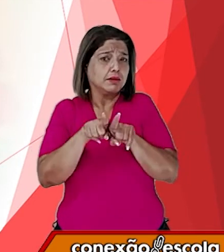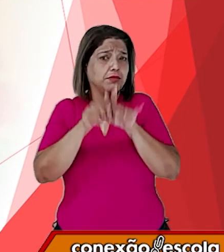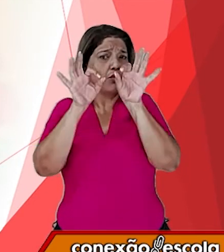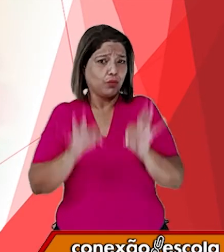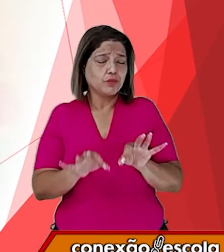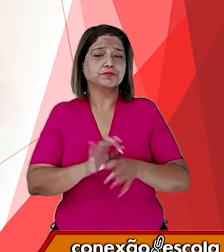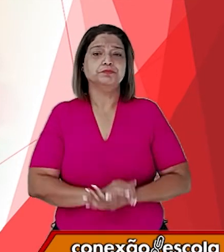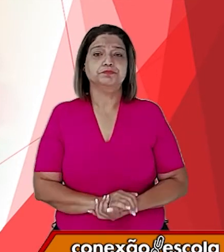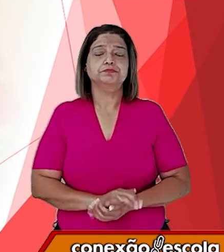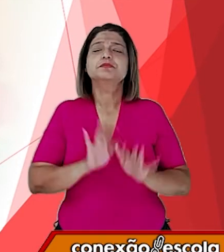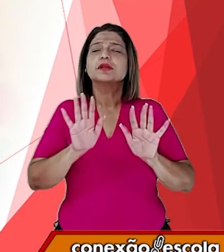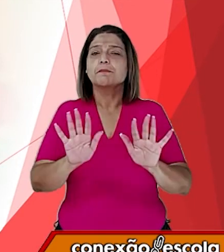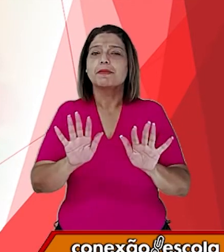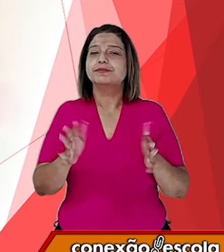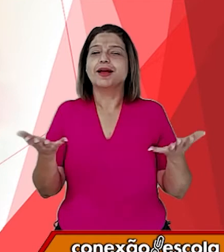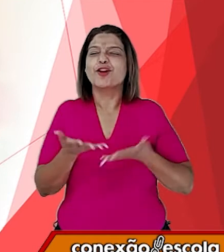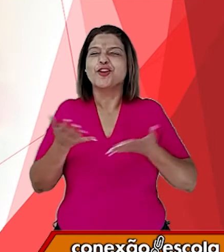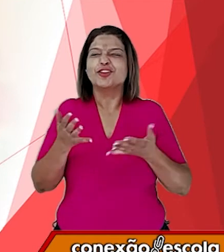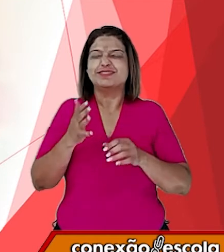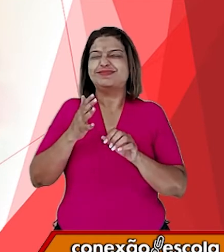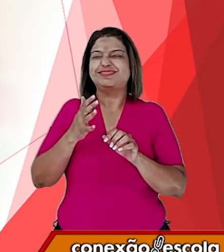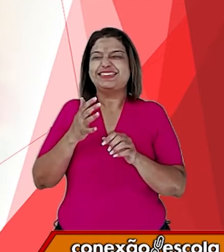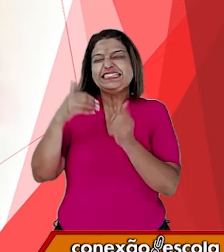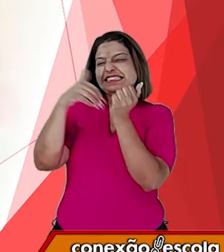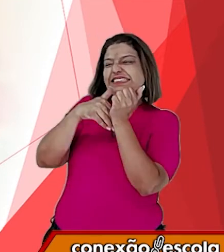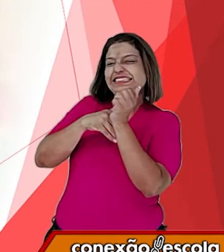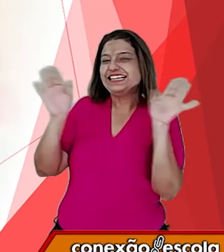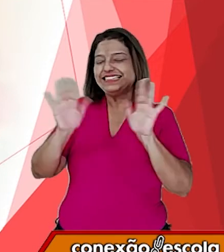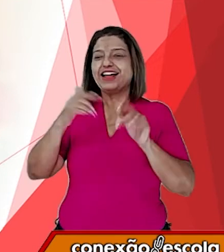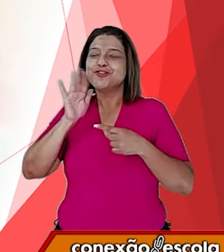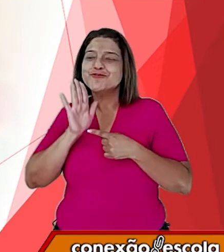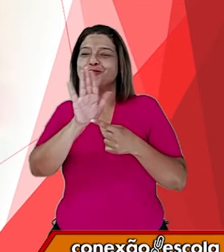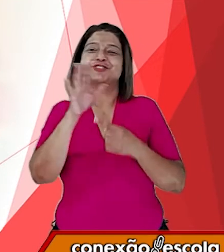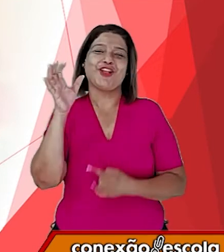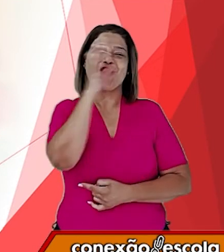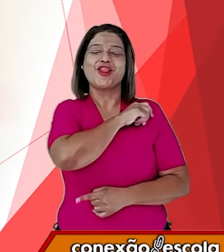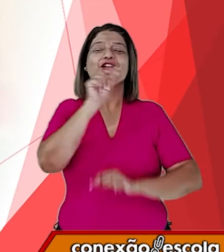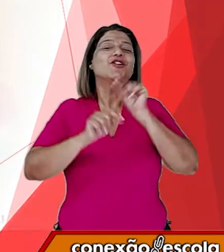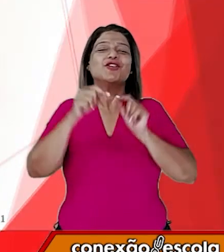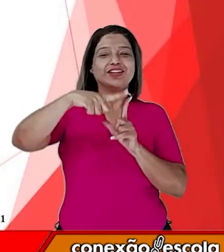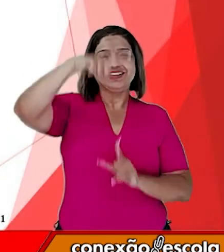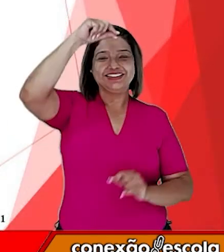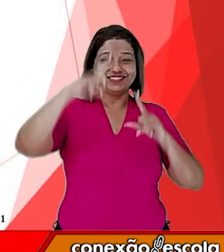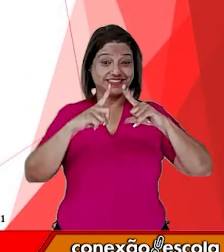Enfim, chega de mistério. Deixa eu mostrar a Rosa dos Ventos.